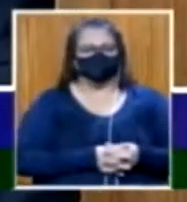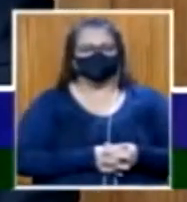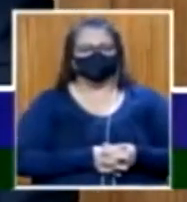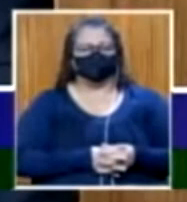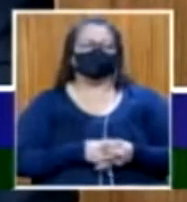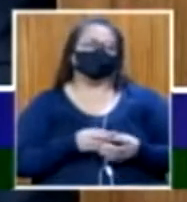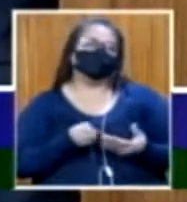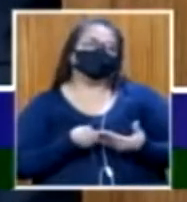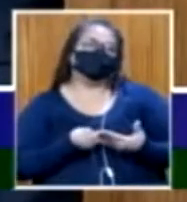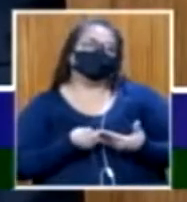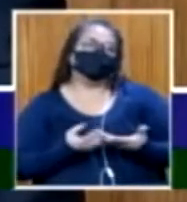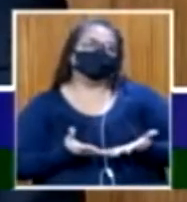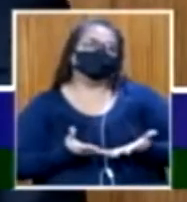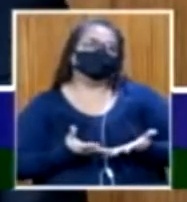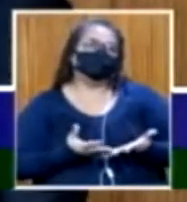Bom,